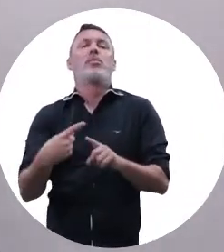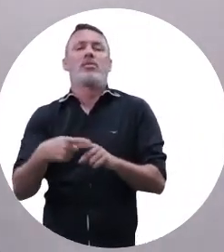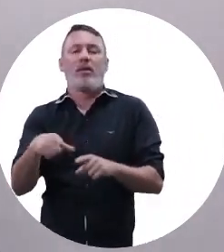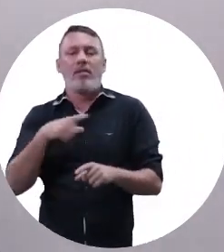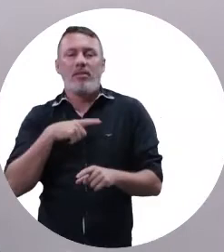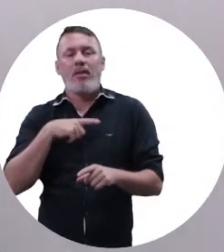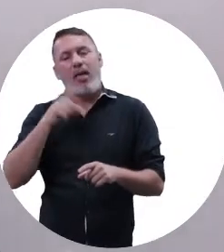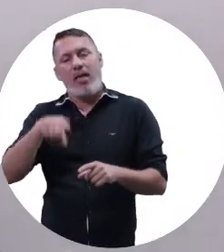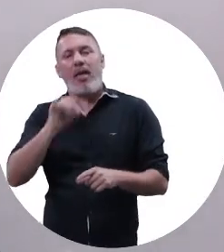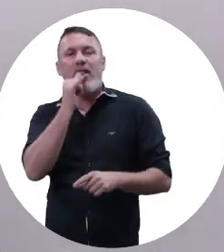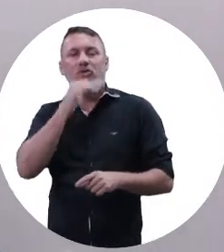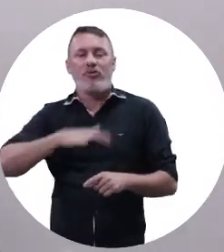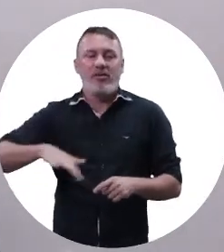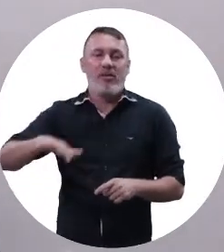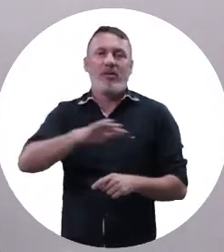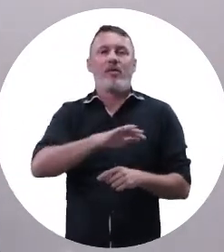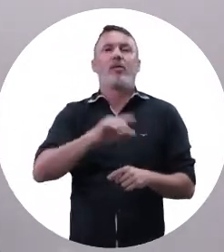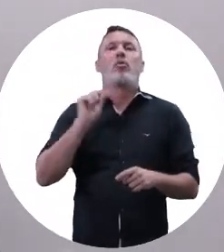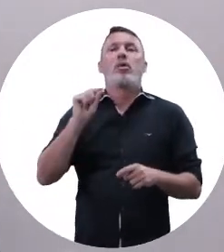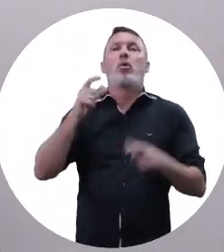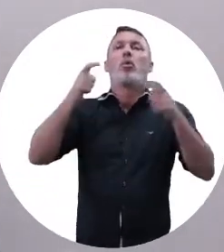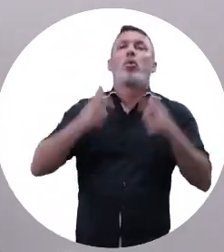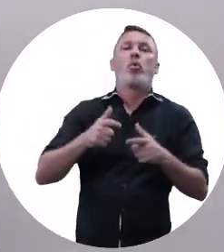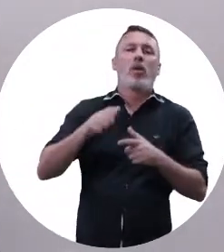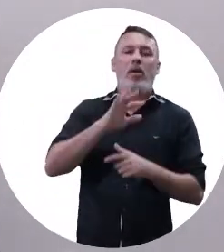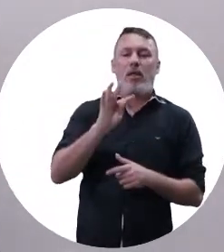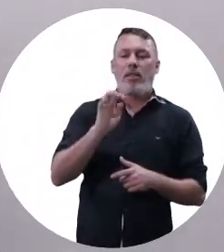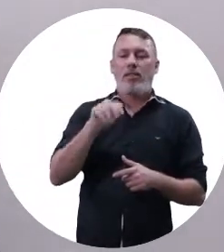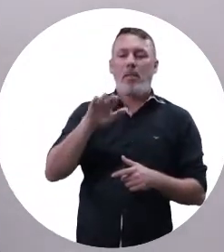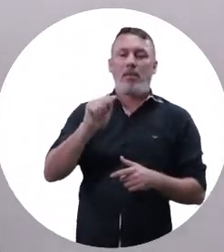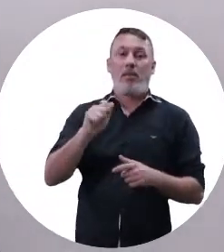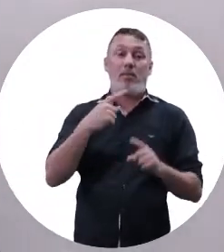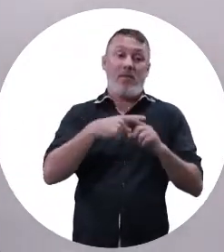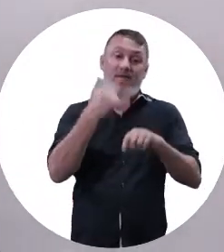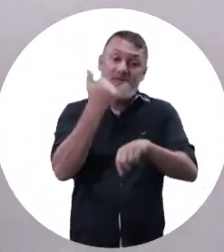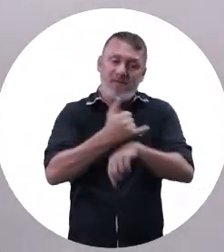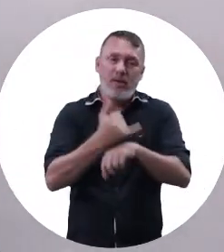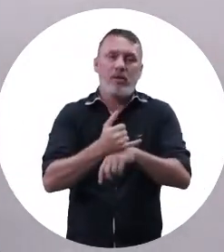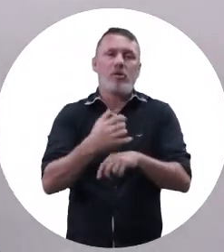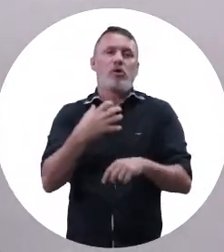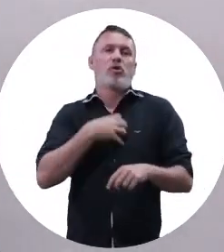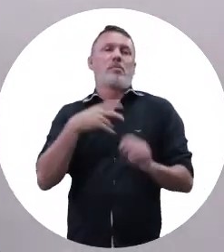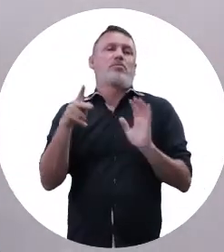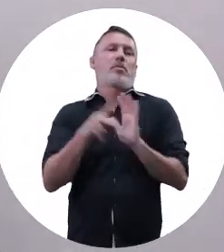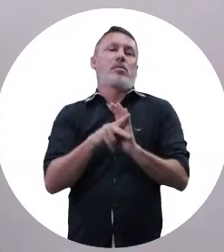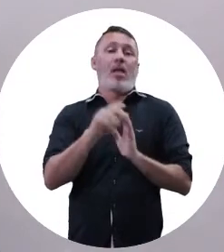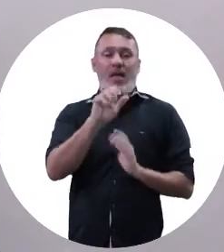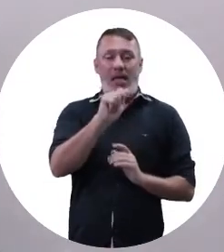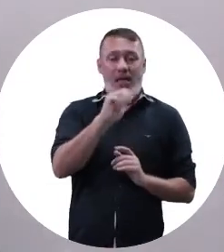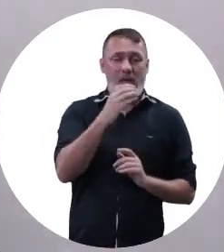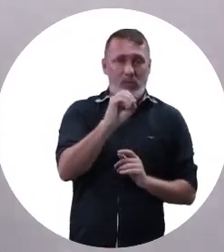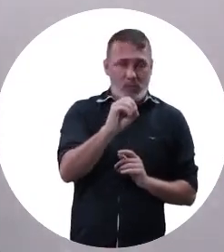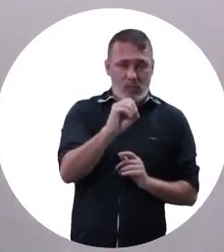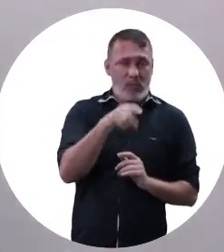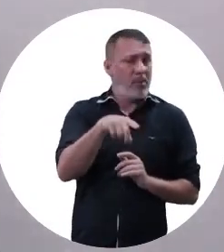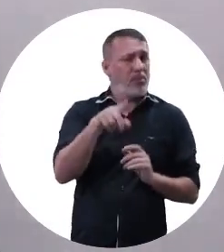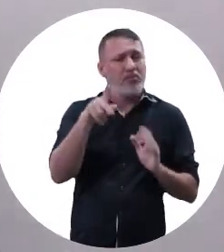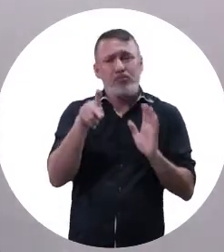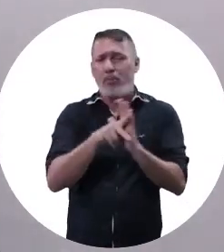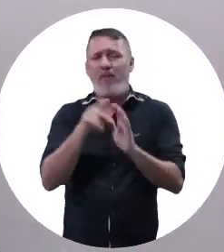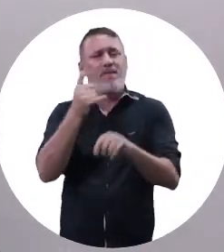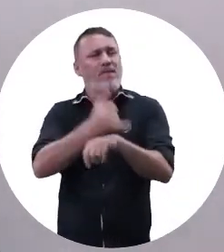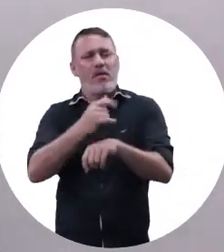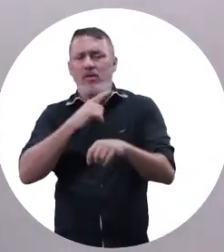é boa condutora de energia térmica. O aço é bom condutor de energia térmica. O aço nada mais é do que uma